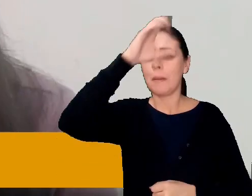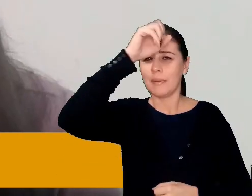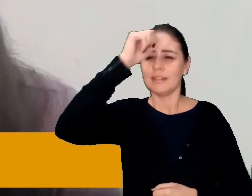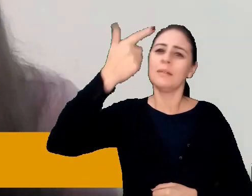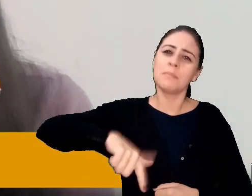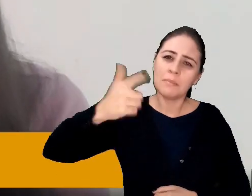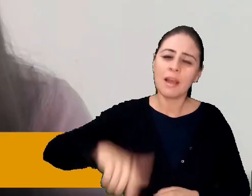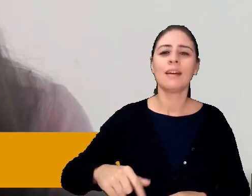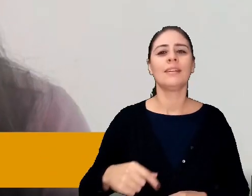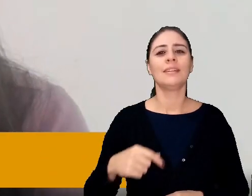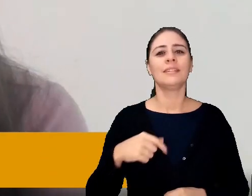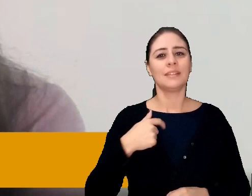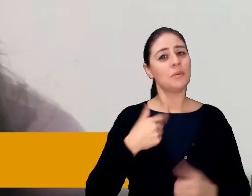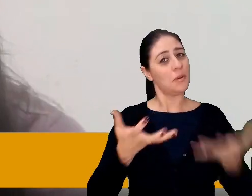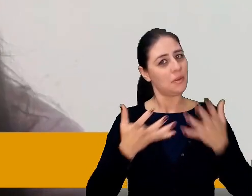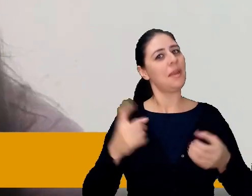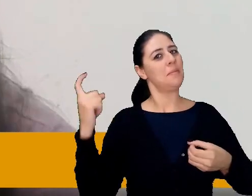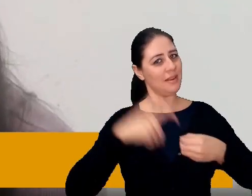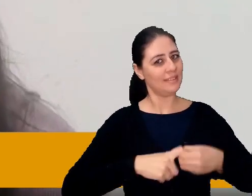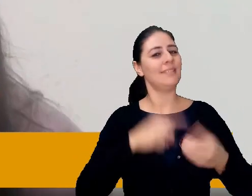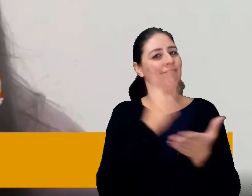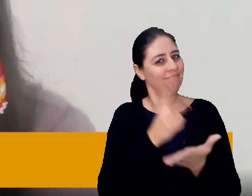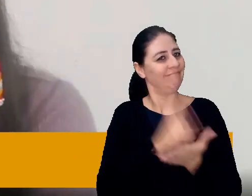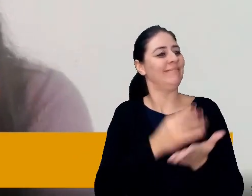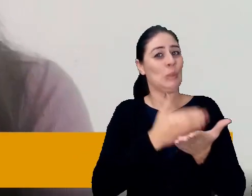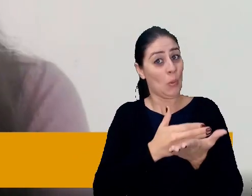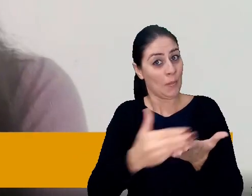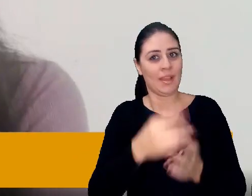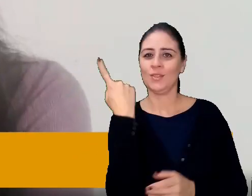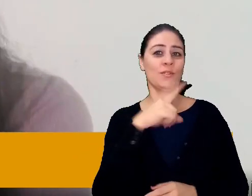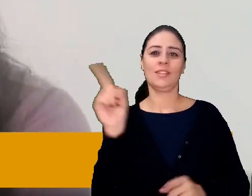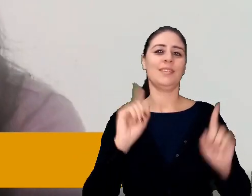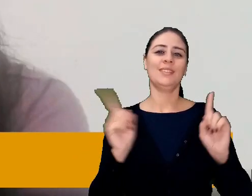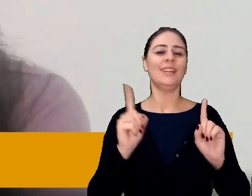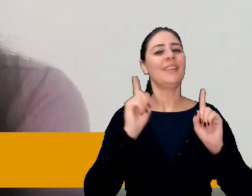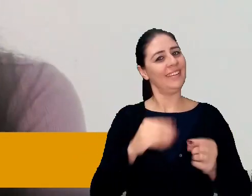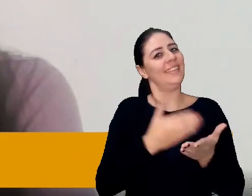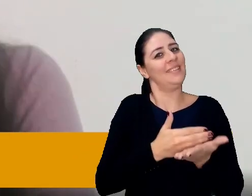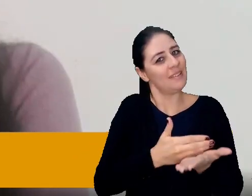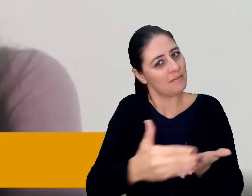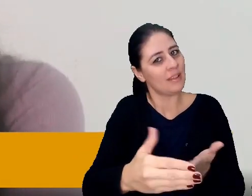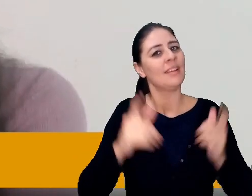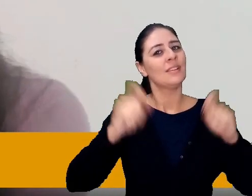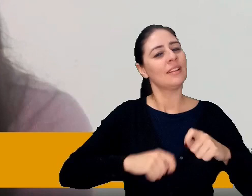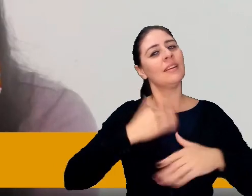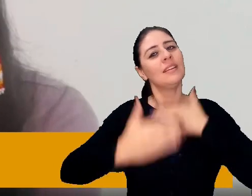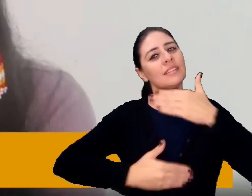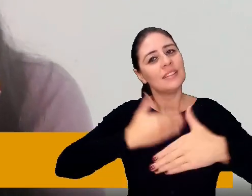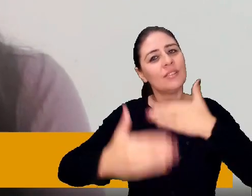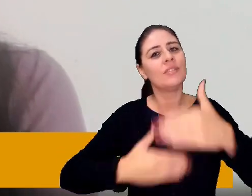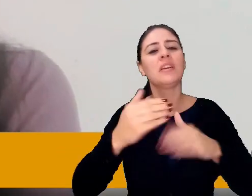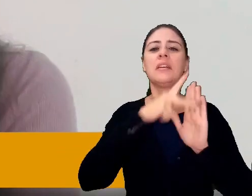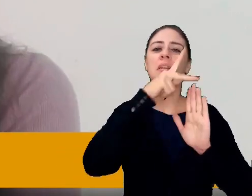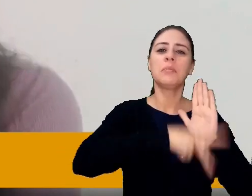vocês quiserem, né? E que essa parceria não termine por aqui, que seja só o começo, né? O pontapé inicial, para que a gente possa